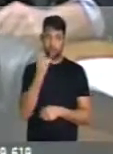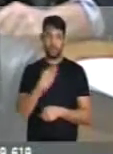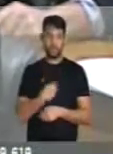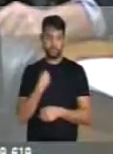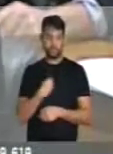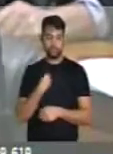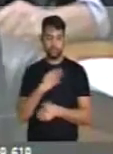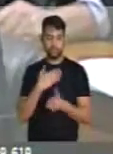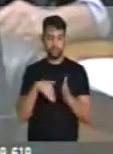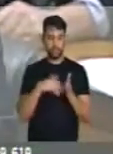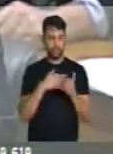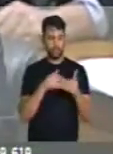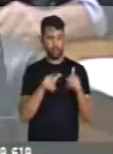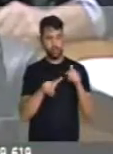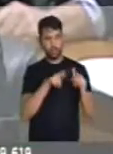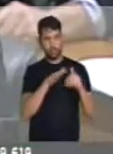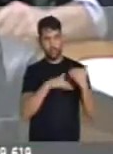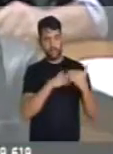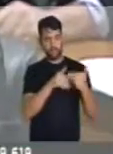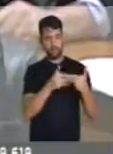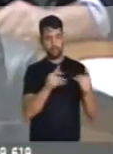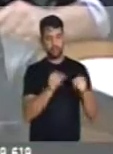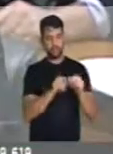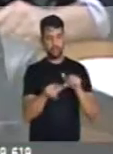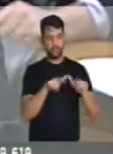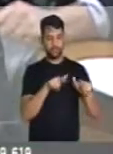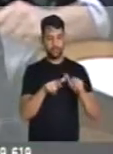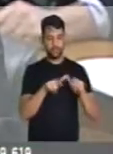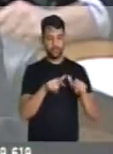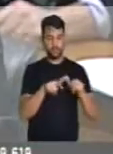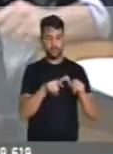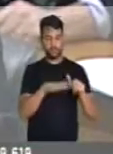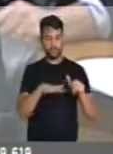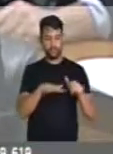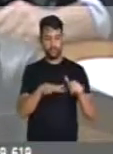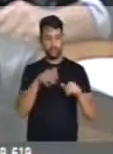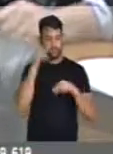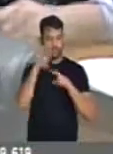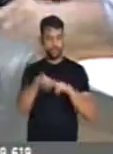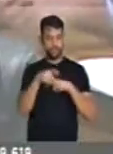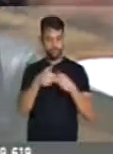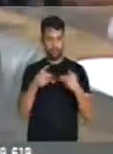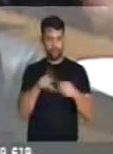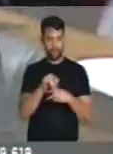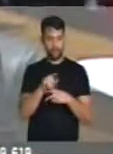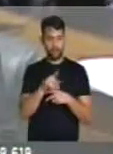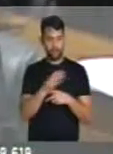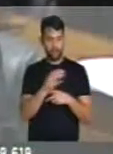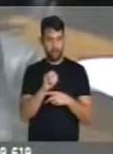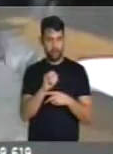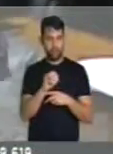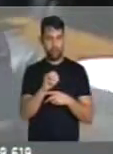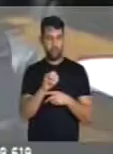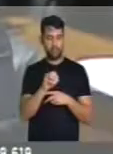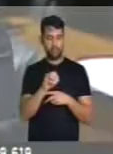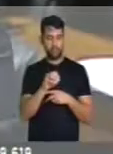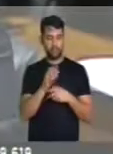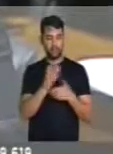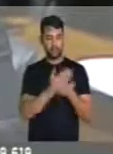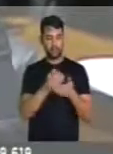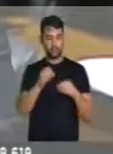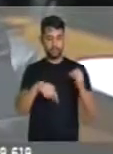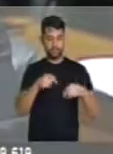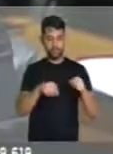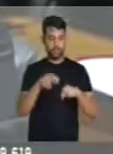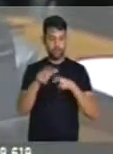importância para todo o desenvolvimento das atividades agropecuárias, atividades produtivas da